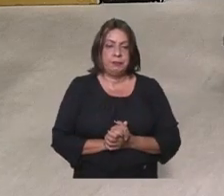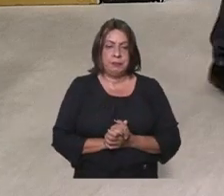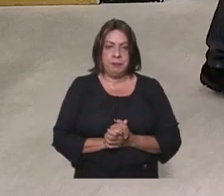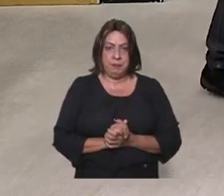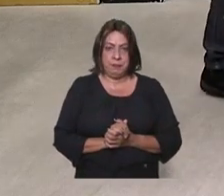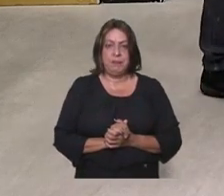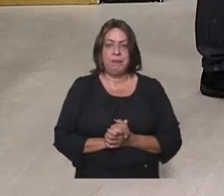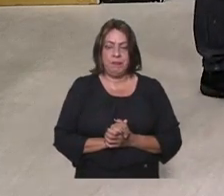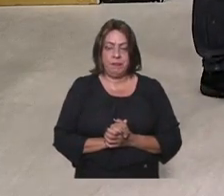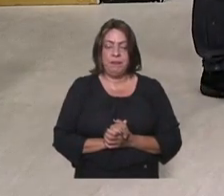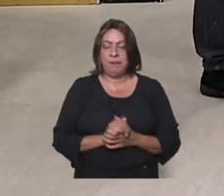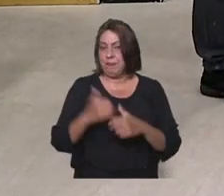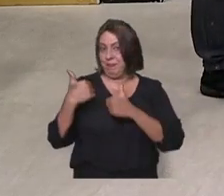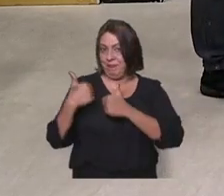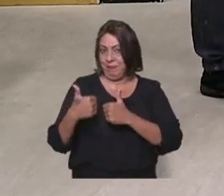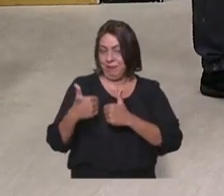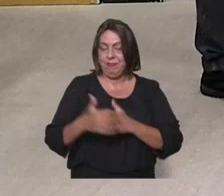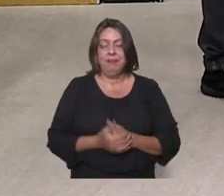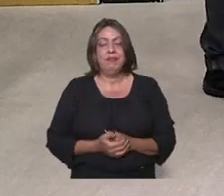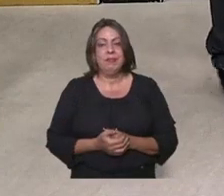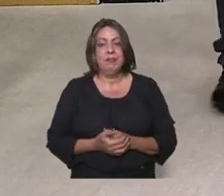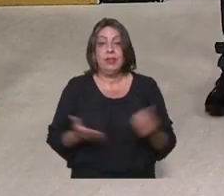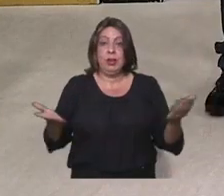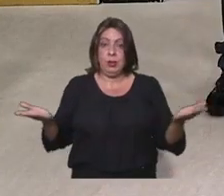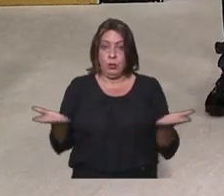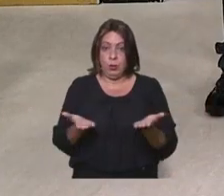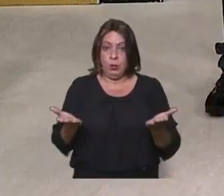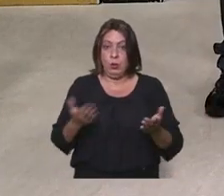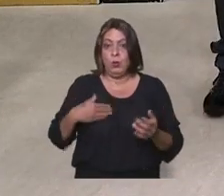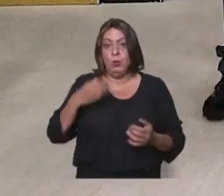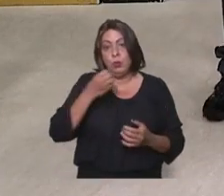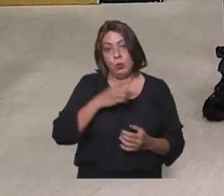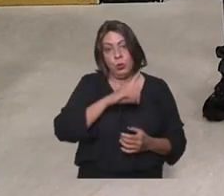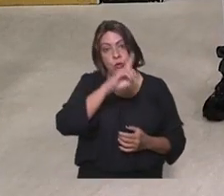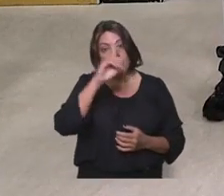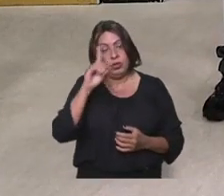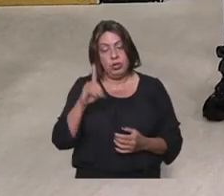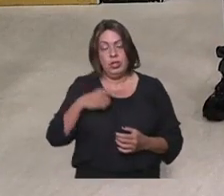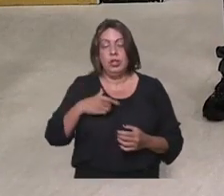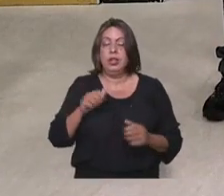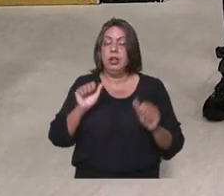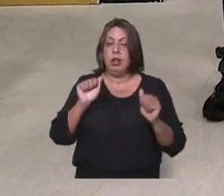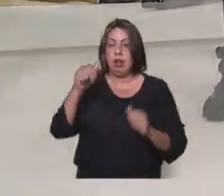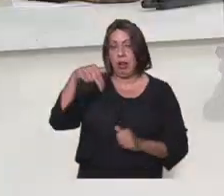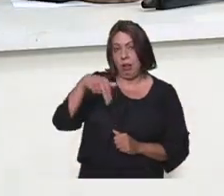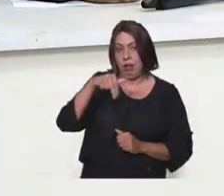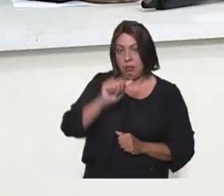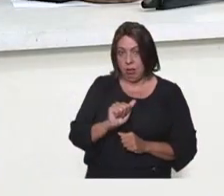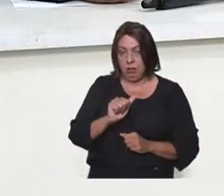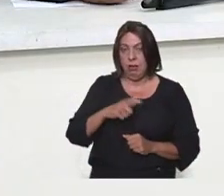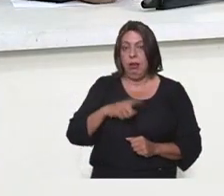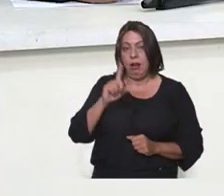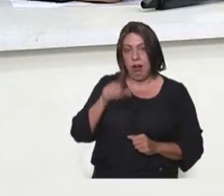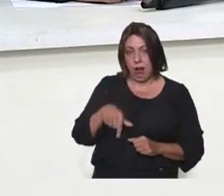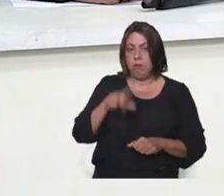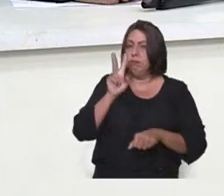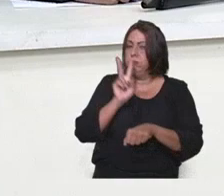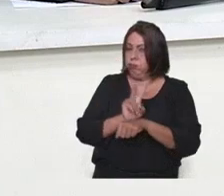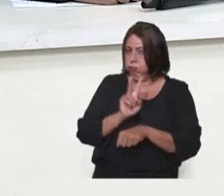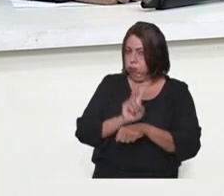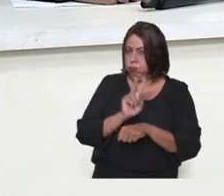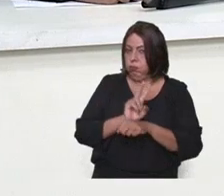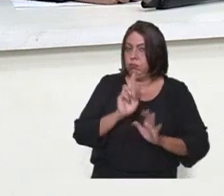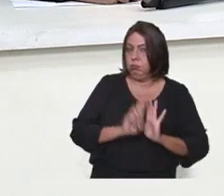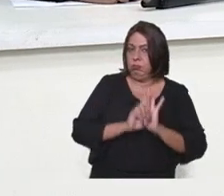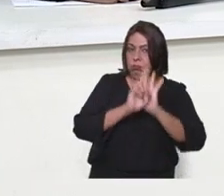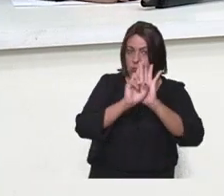o INES. É isso aí. E agora a gente vai dar aquele bom dia especial para a Ana Carolina de Jesus, ela que é auditora representante